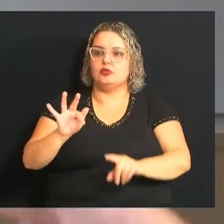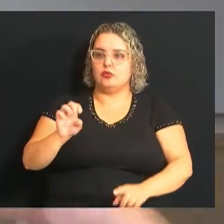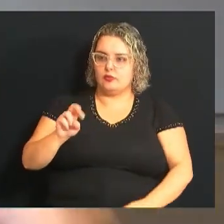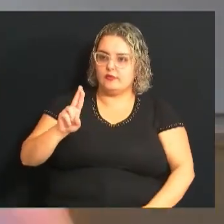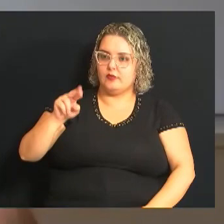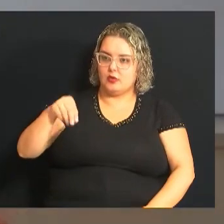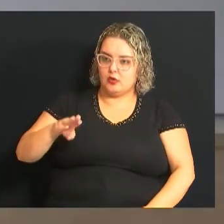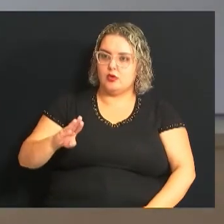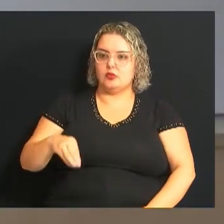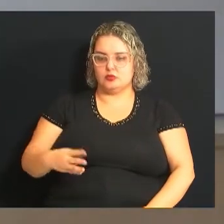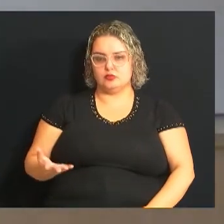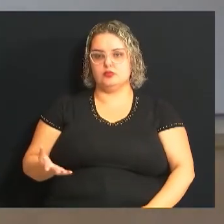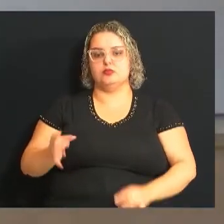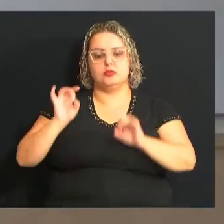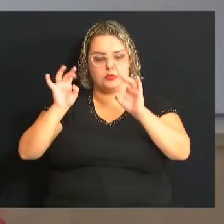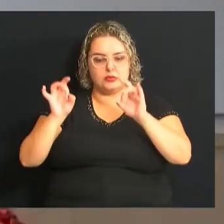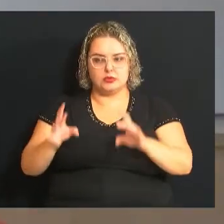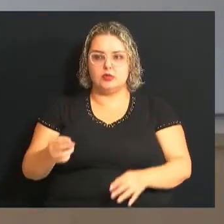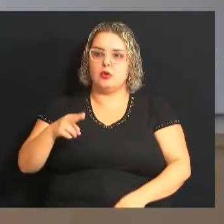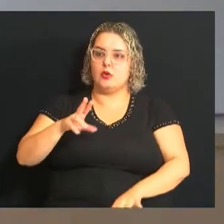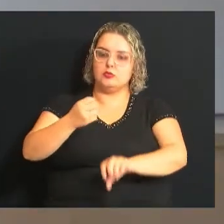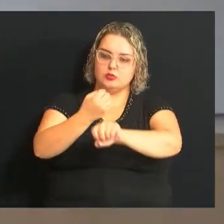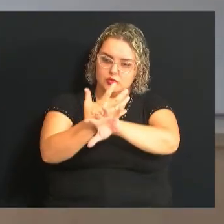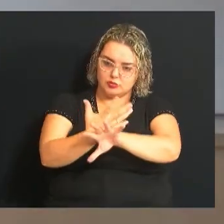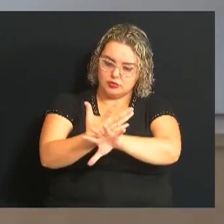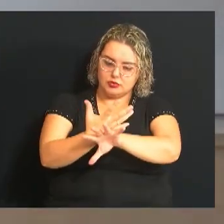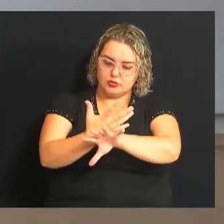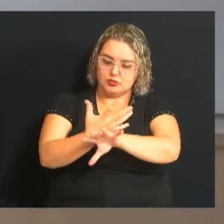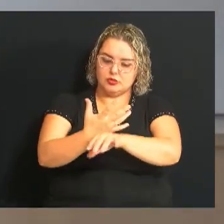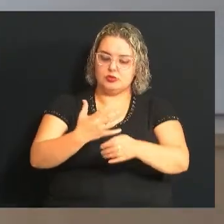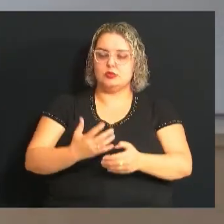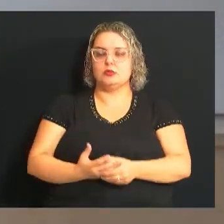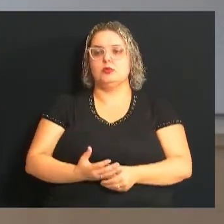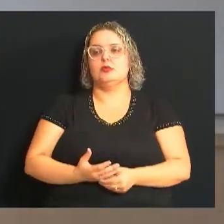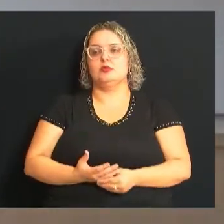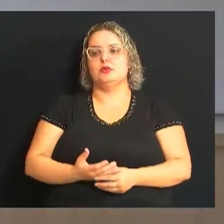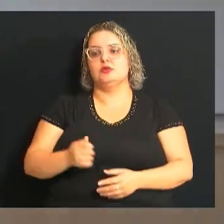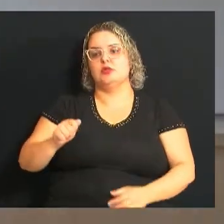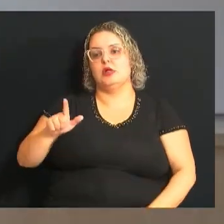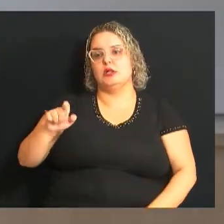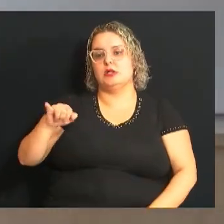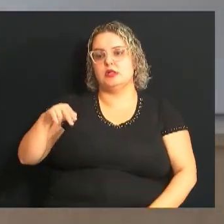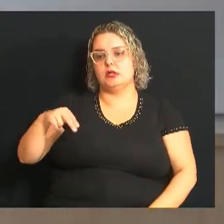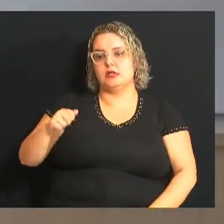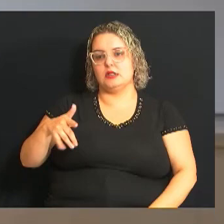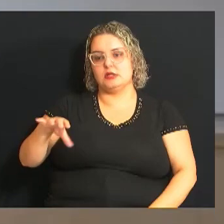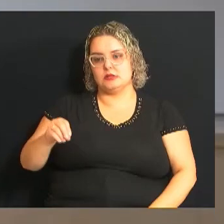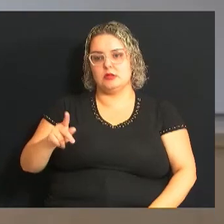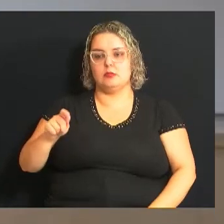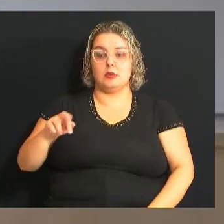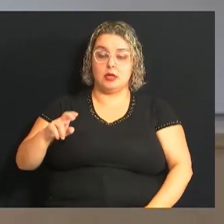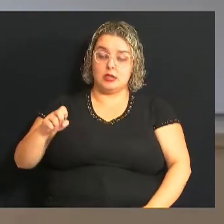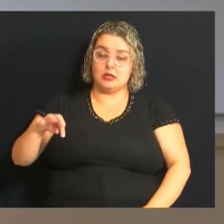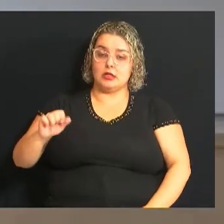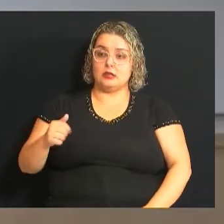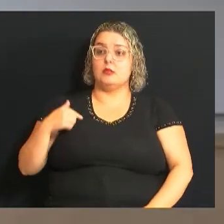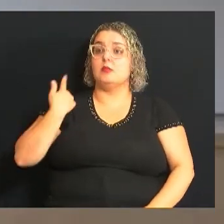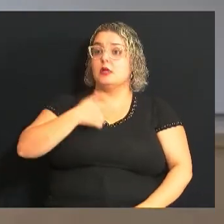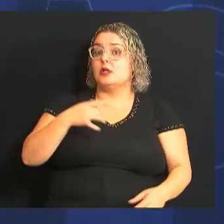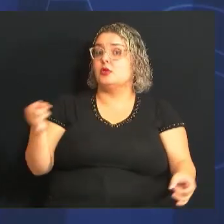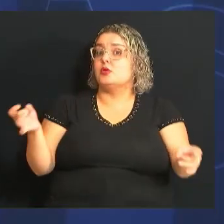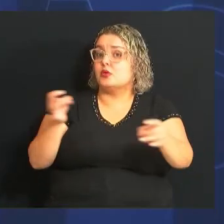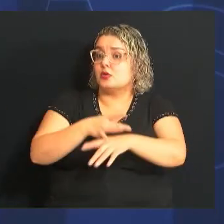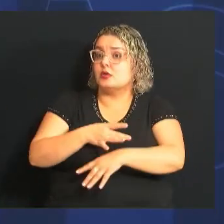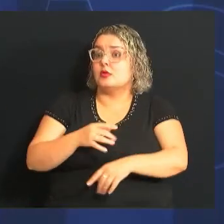ambiente especial para isso, ou por vídeo, nos casos de alienação parental. Para nós encerrarmos, para quem